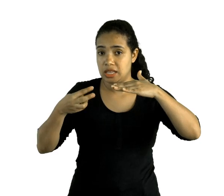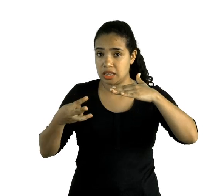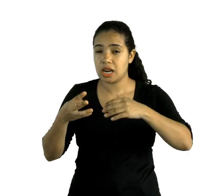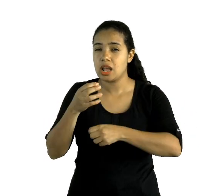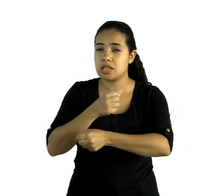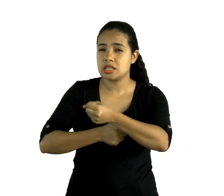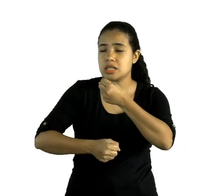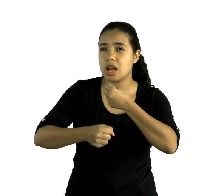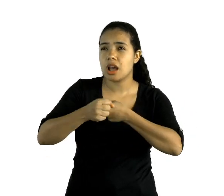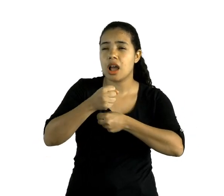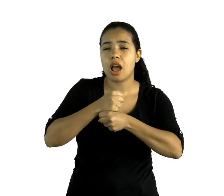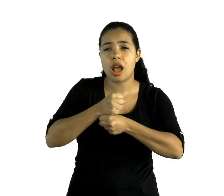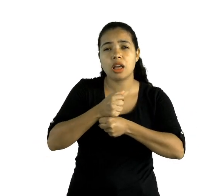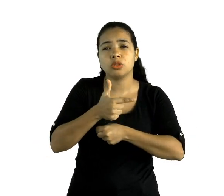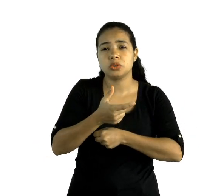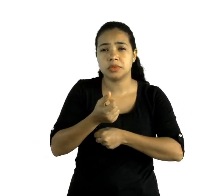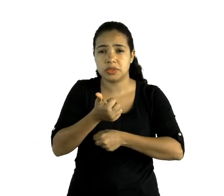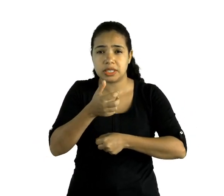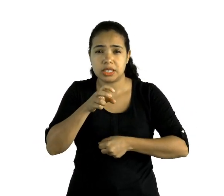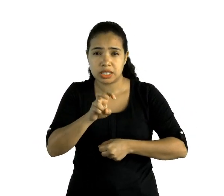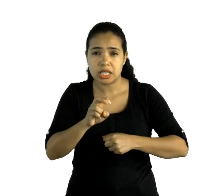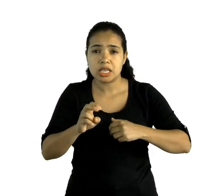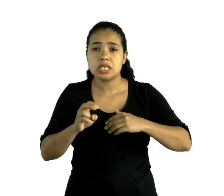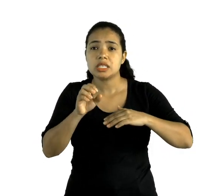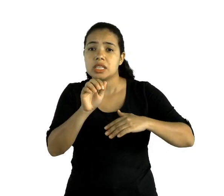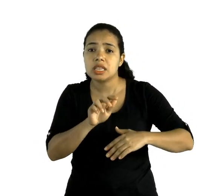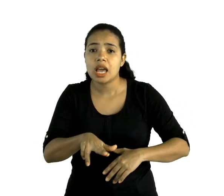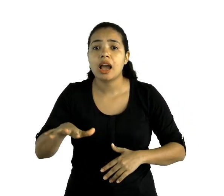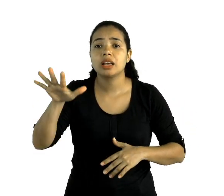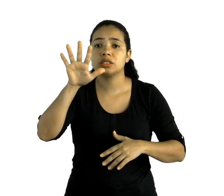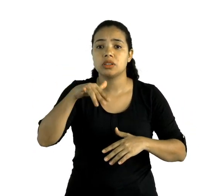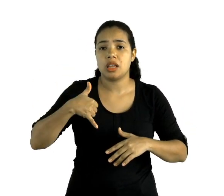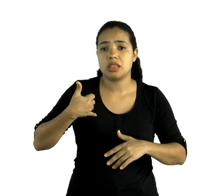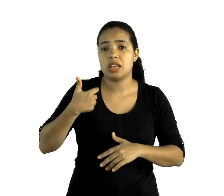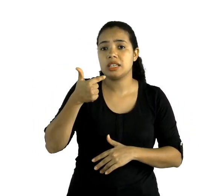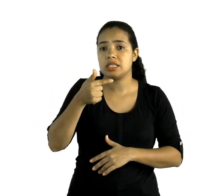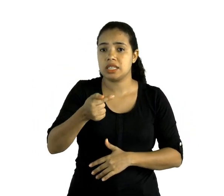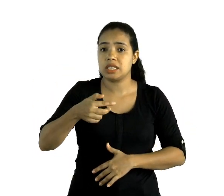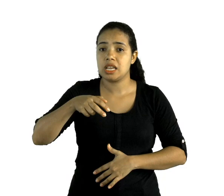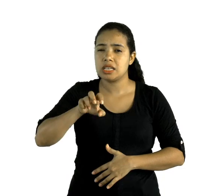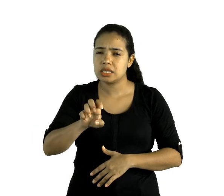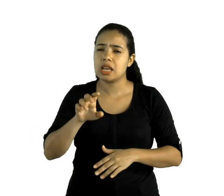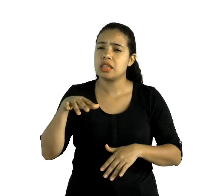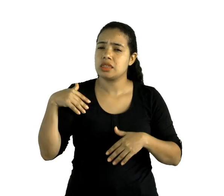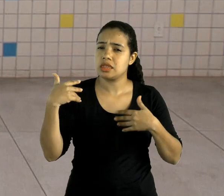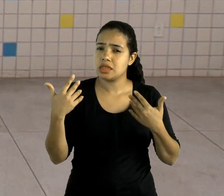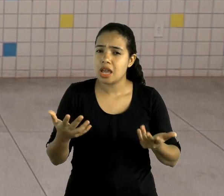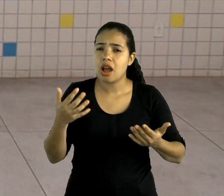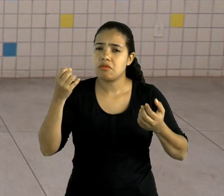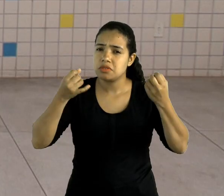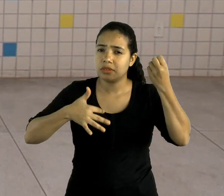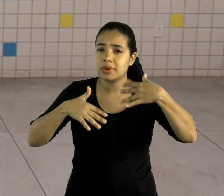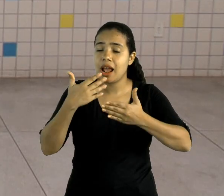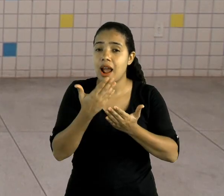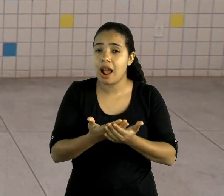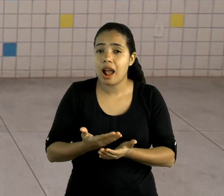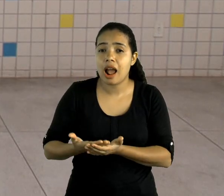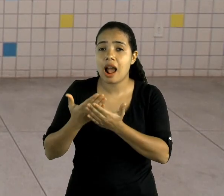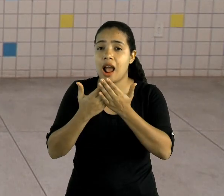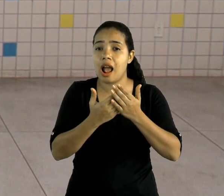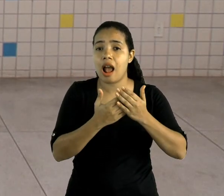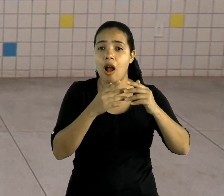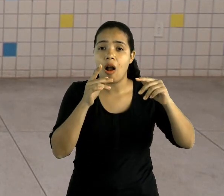de 2015 a expectativa de vida nacional já era de 75 anos. Nós iremos falar também na nossa aula sobre a